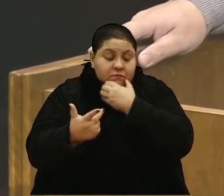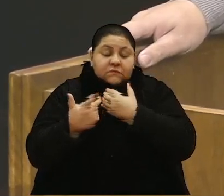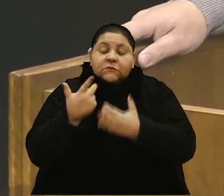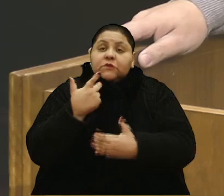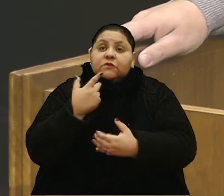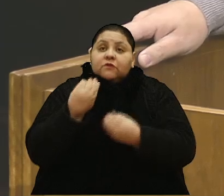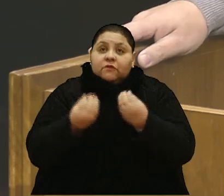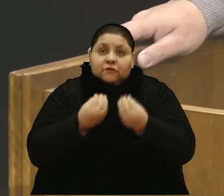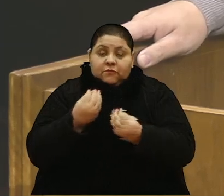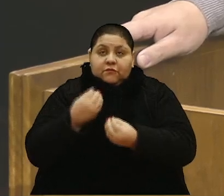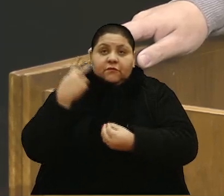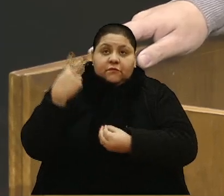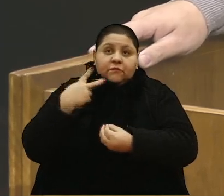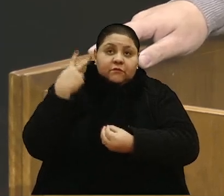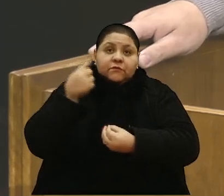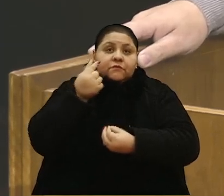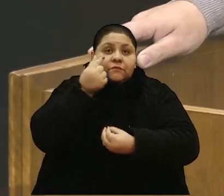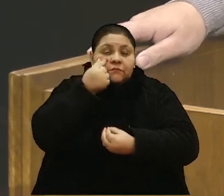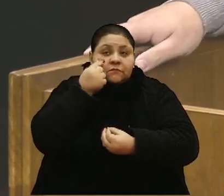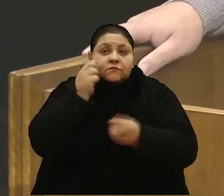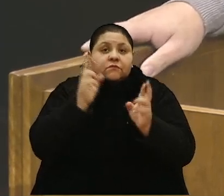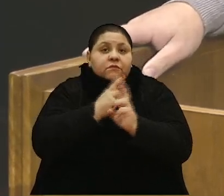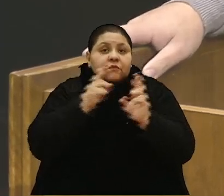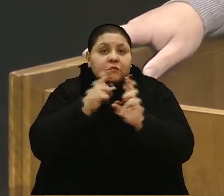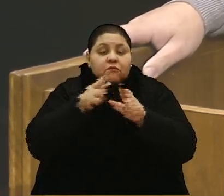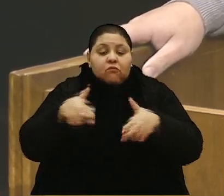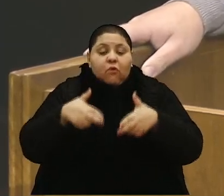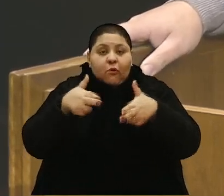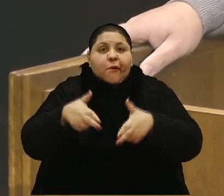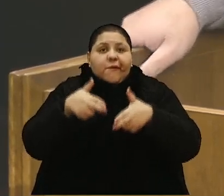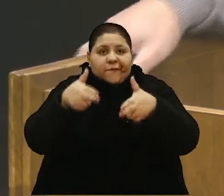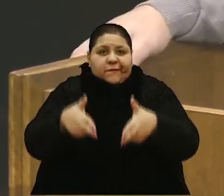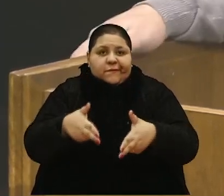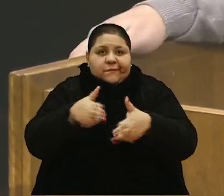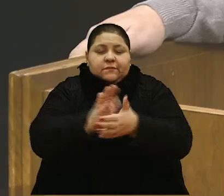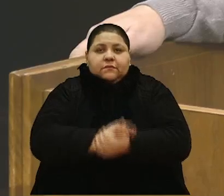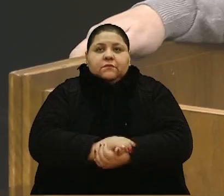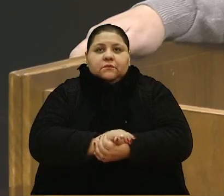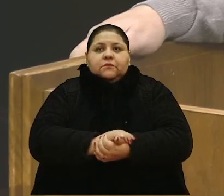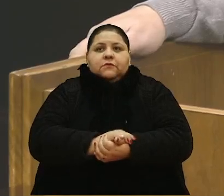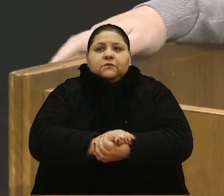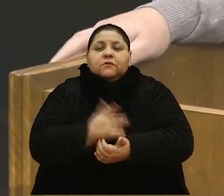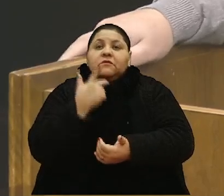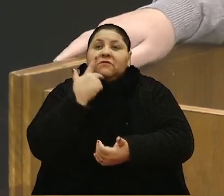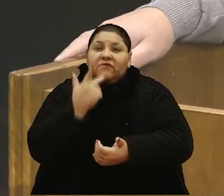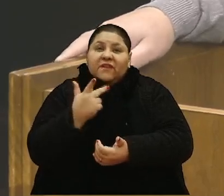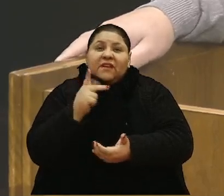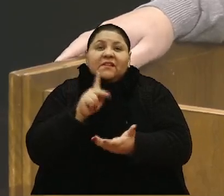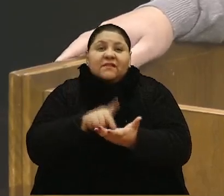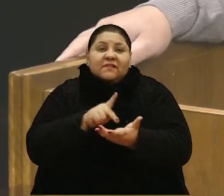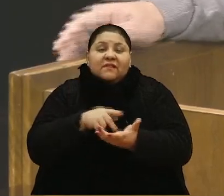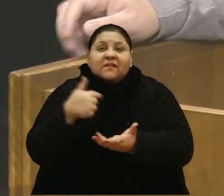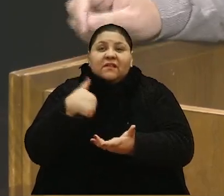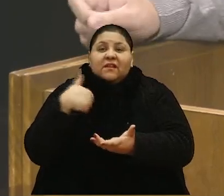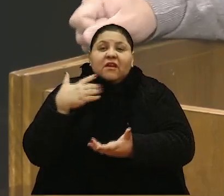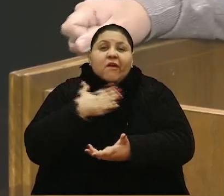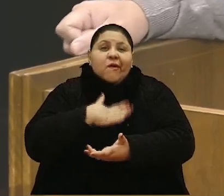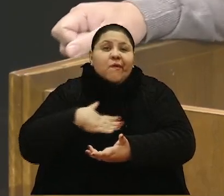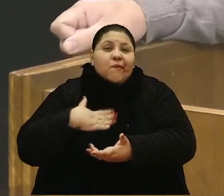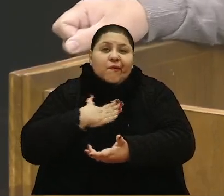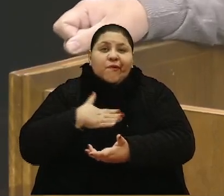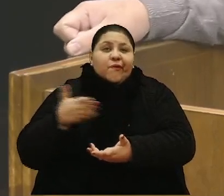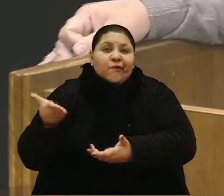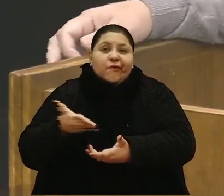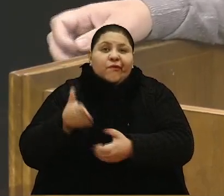reforçar o que falou o vereador Frisso em relação ao trem e à locomotiva. E falar sinceramente que eu tenho satisfação de estar aqui